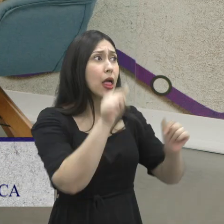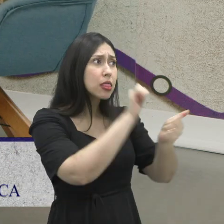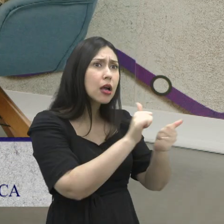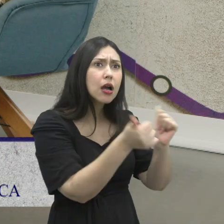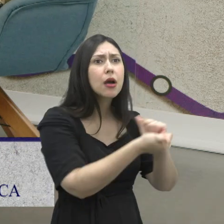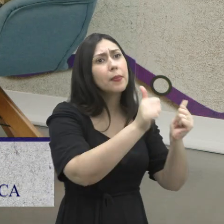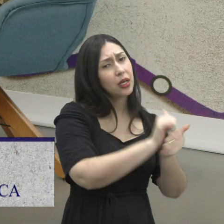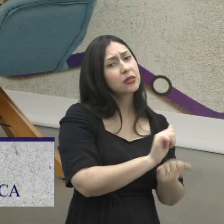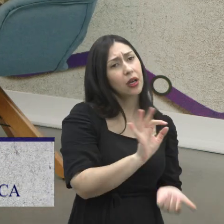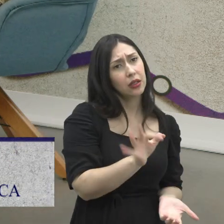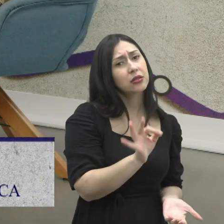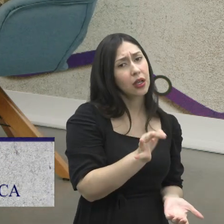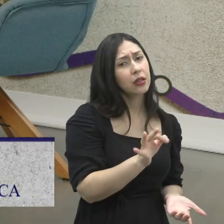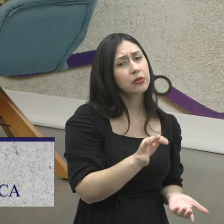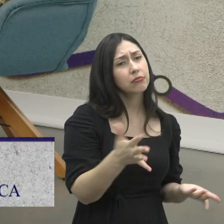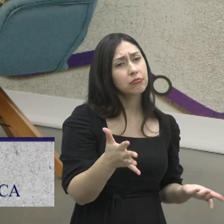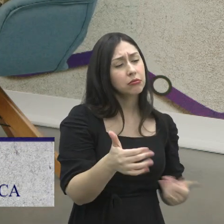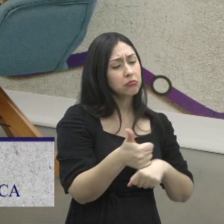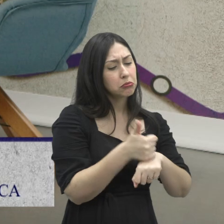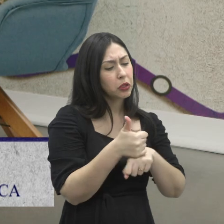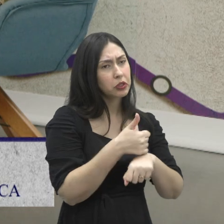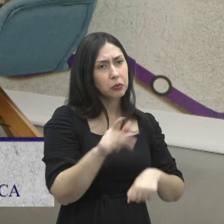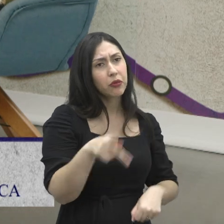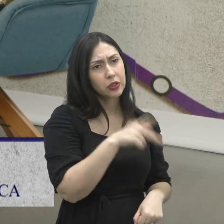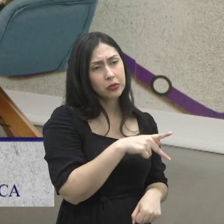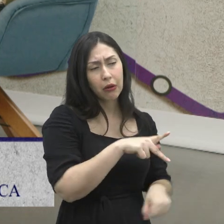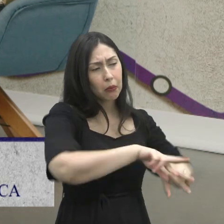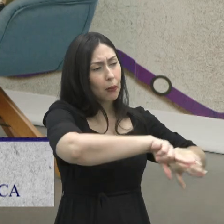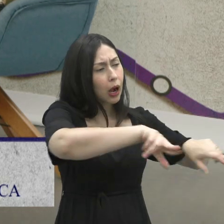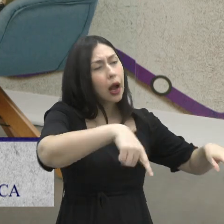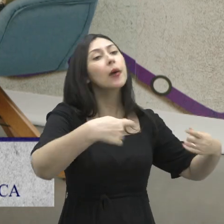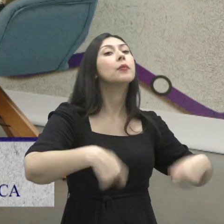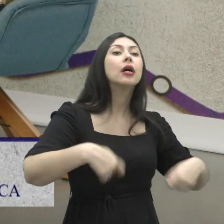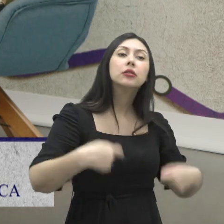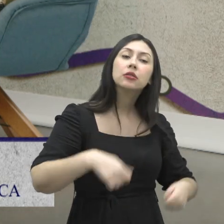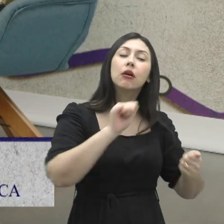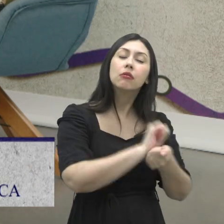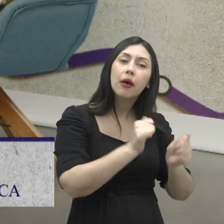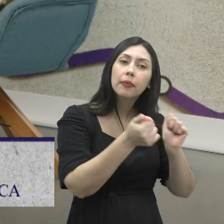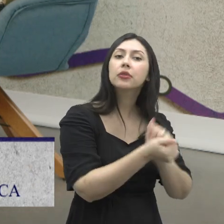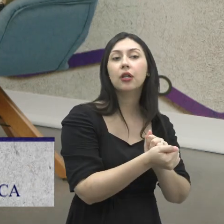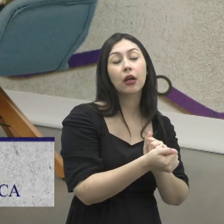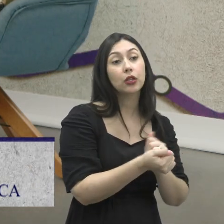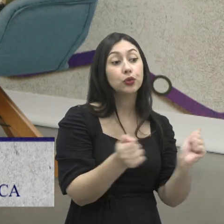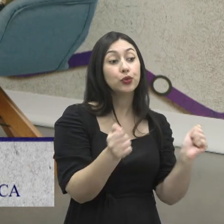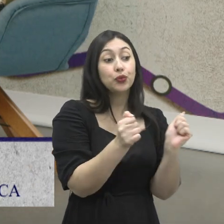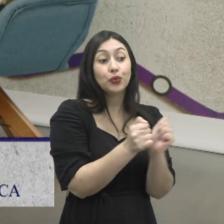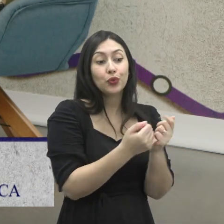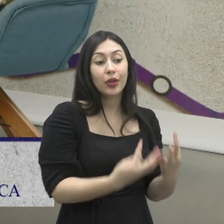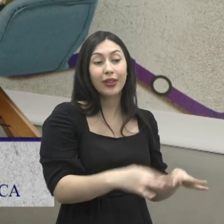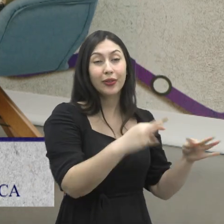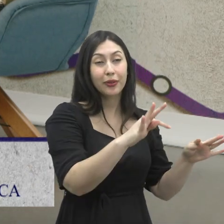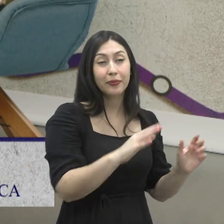né, professora? Né? Não Com tem certeza. como essa profissão, não só de professor, mas entre tantas, né? Principalmente quando a tecnologia está interferindo tanto na nossa vida. A